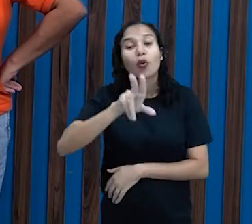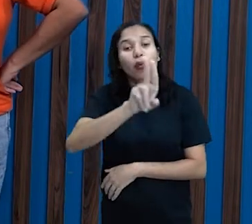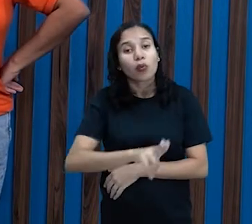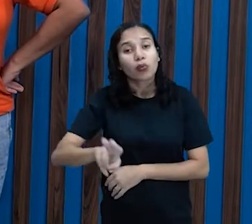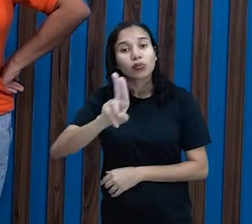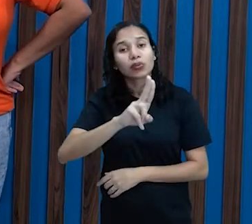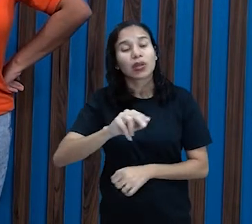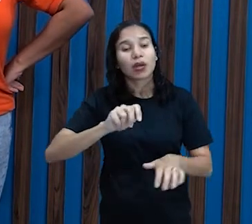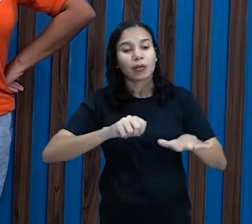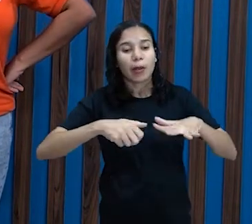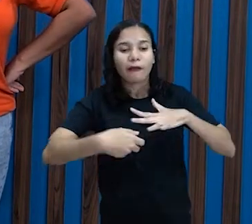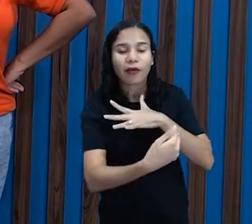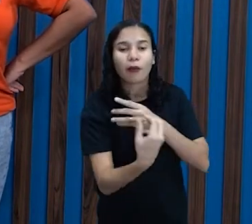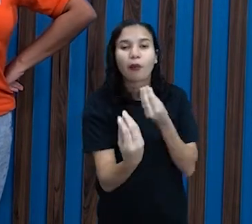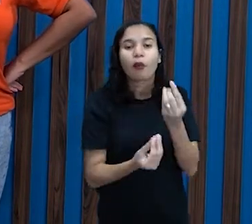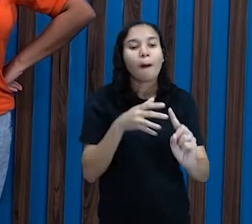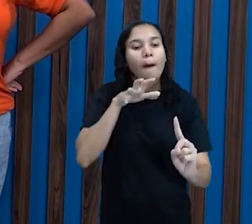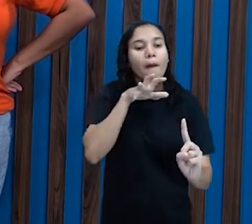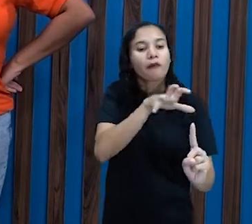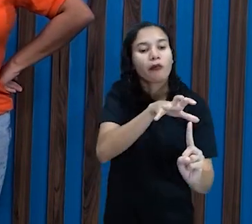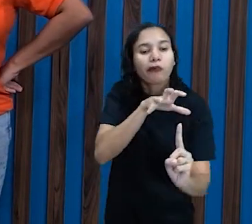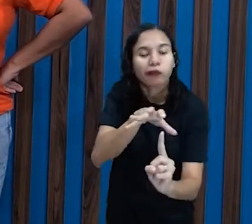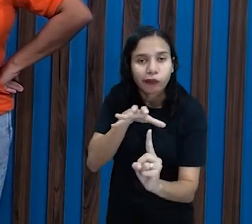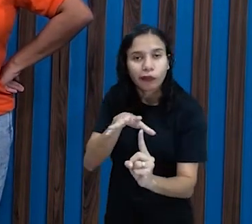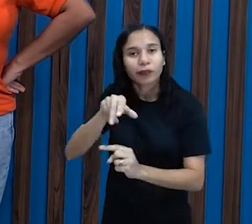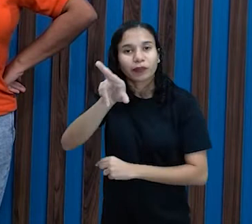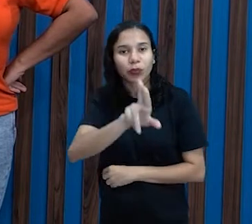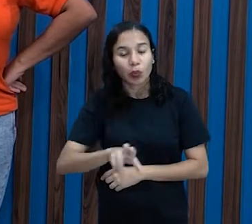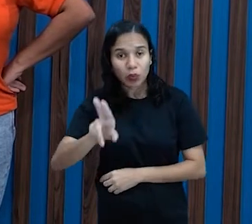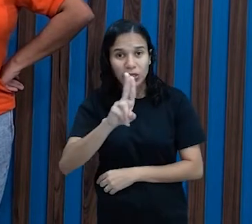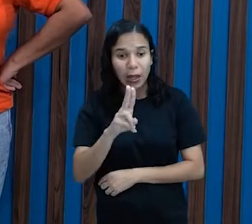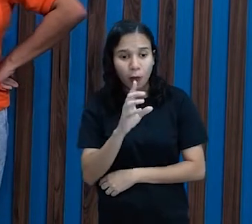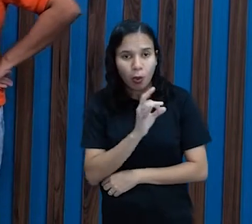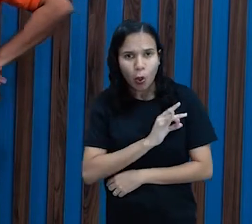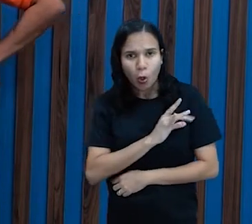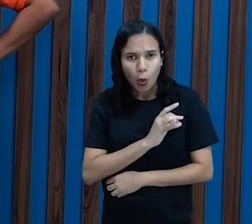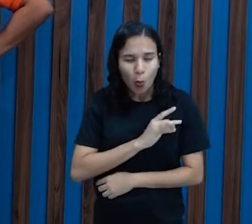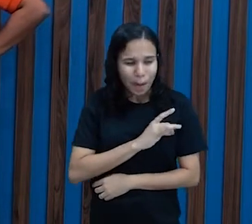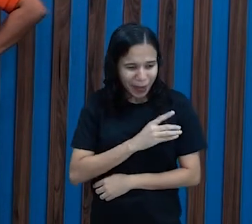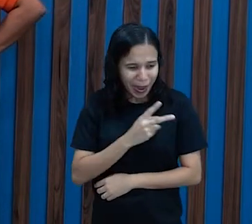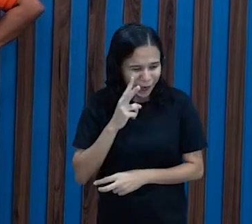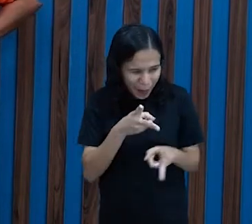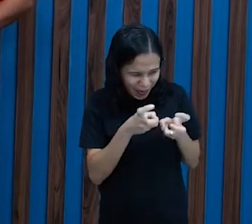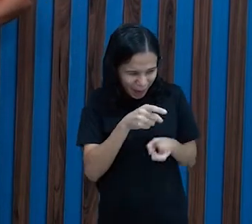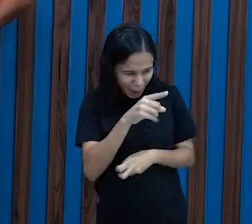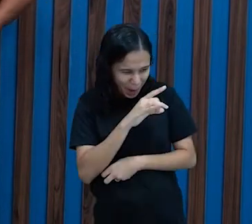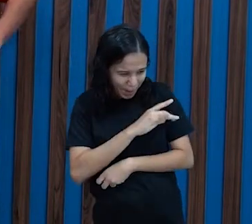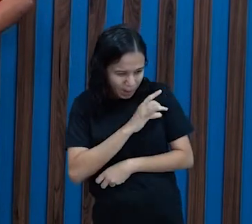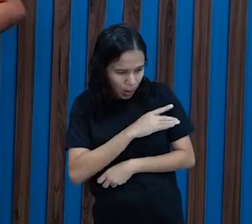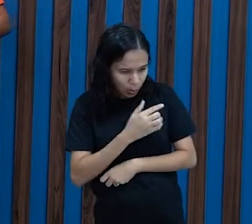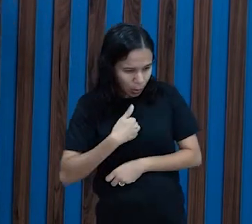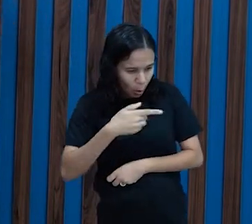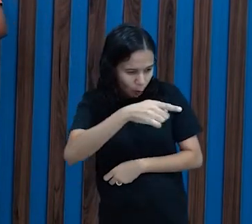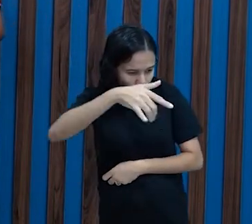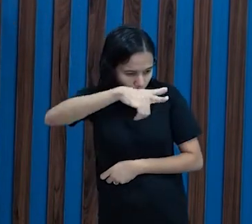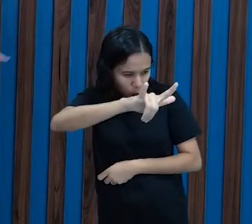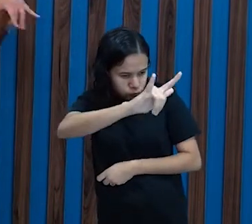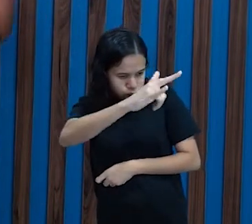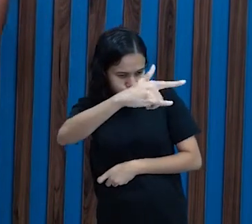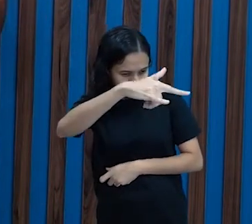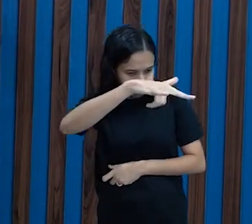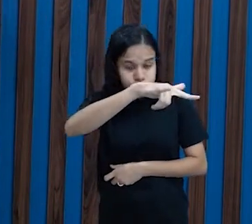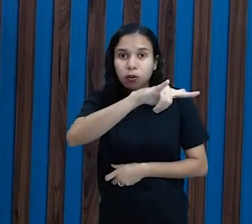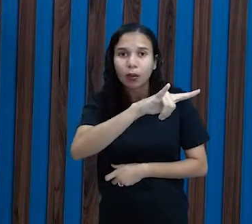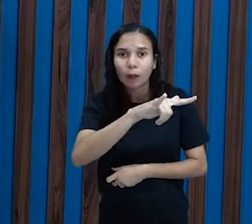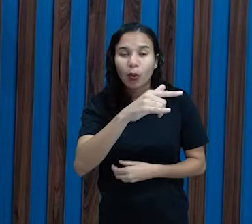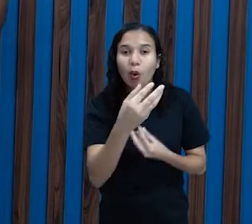das fake news, do mesmo jeito. Então, usa-se os medos, usa-se as fragilidades, usa-se um